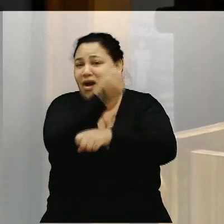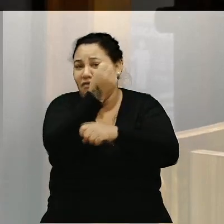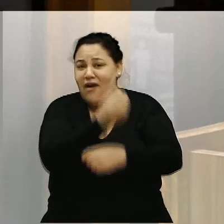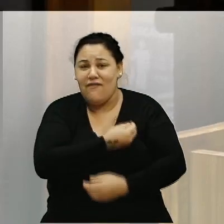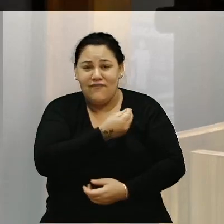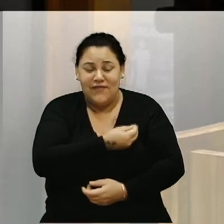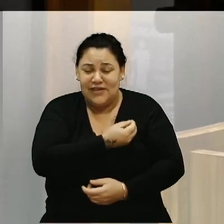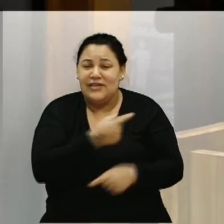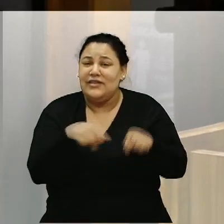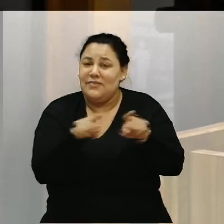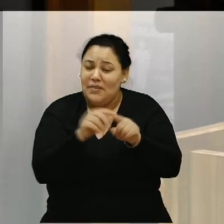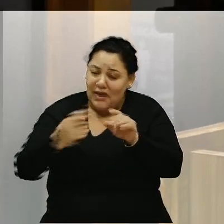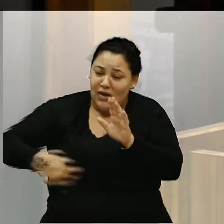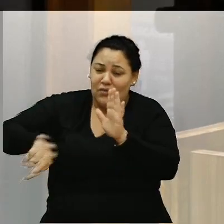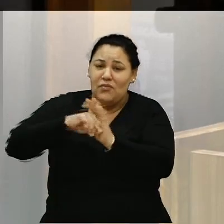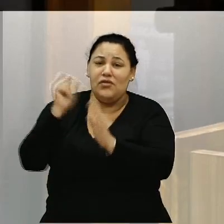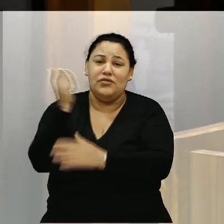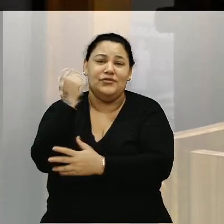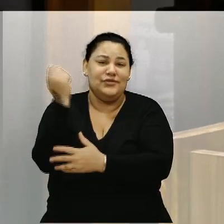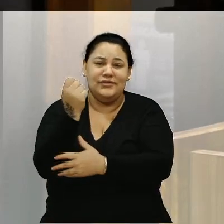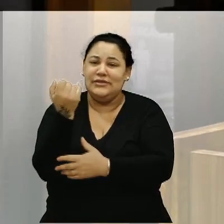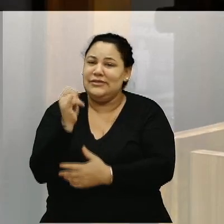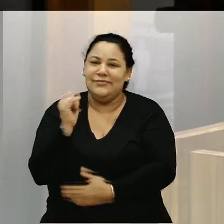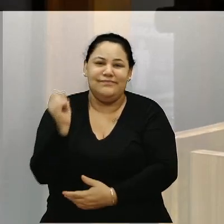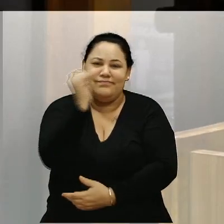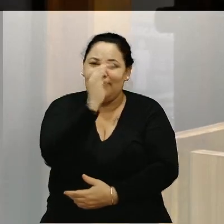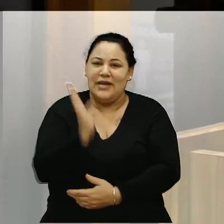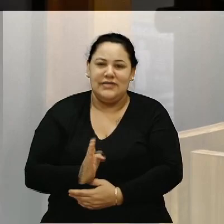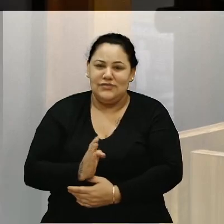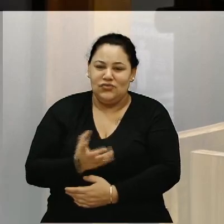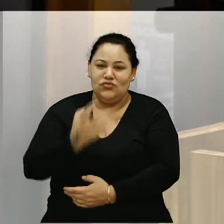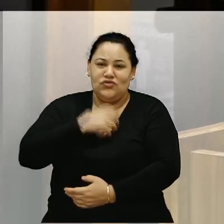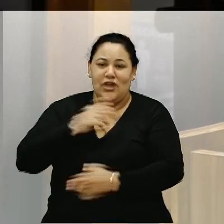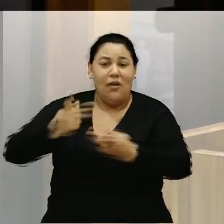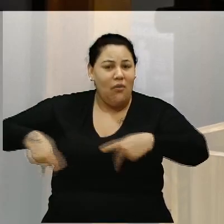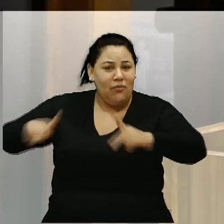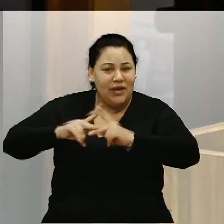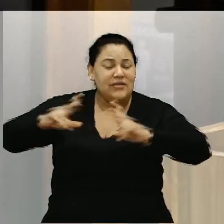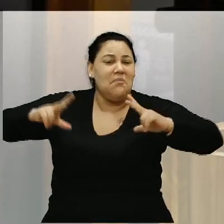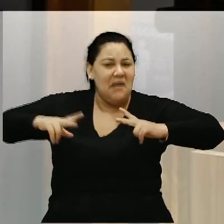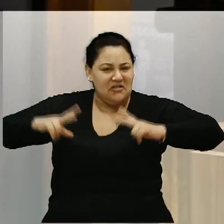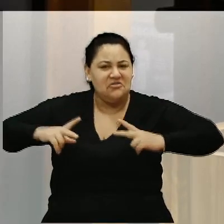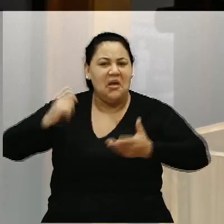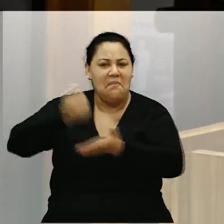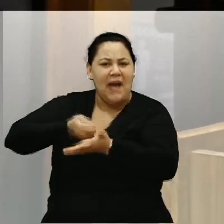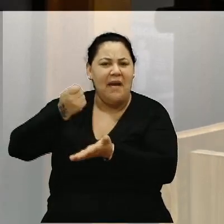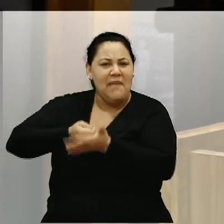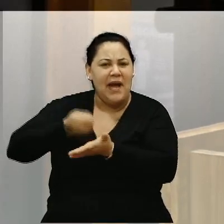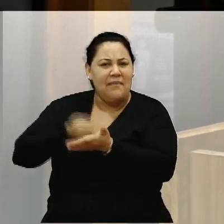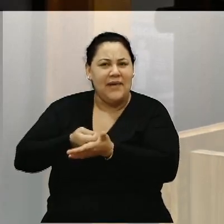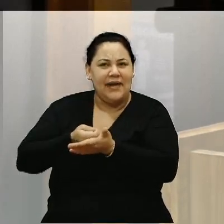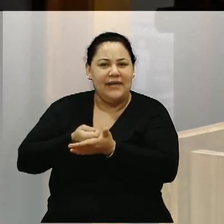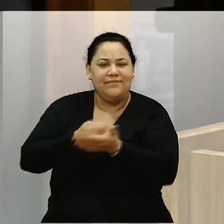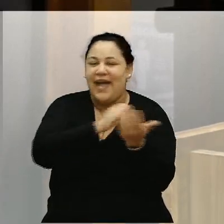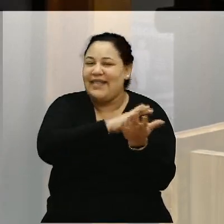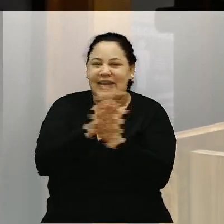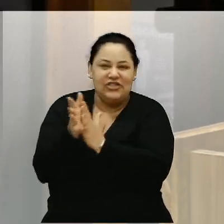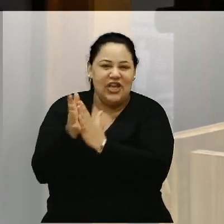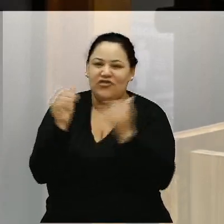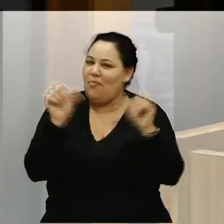Sul, porque se não fossem eles, essa tragédia teria sido infinitamente maior em todos os sentidos.